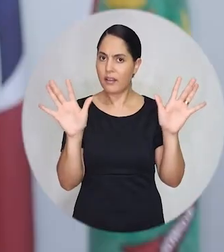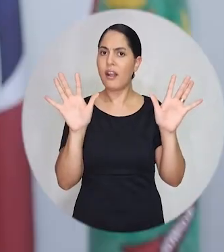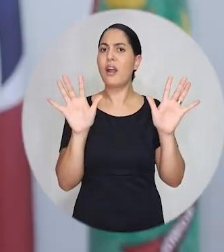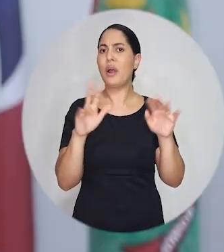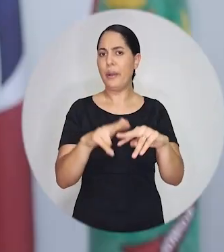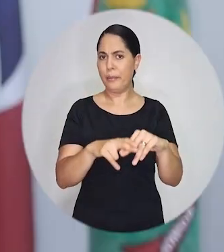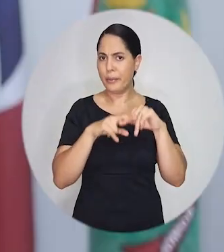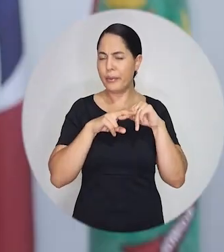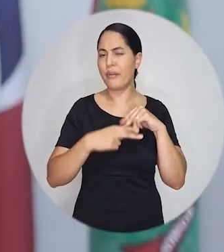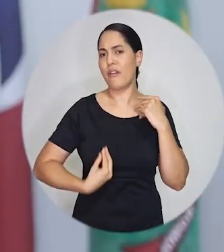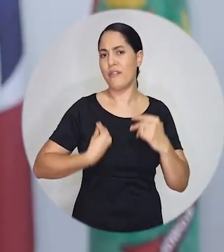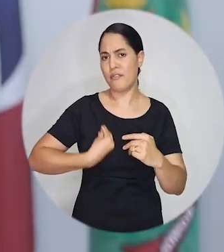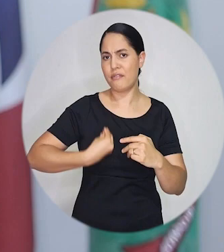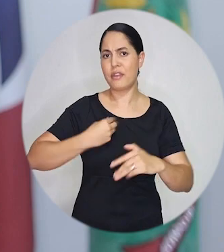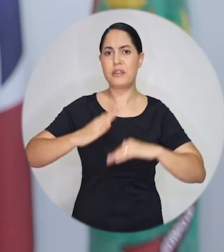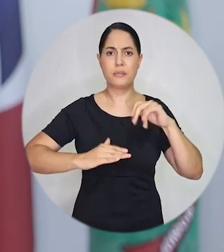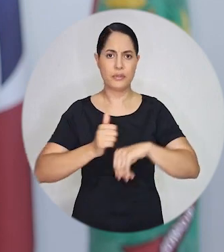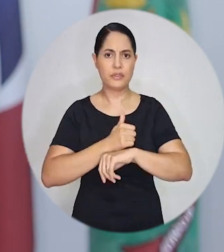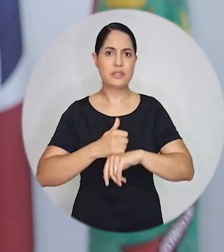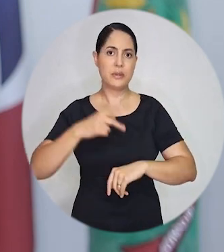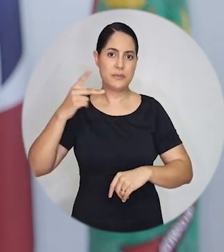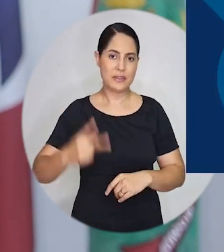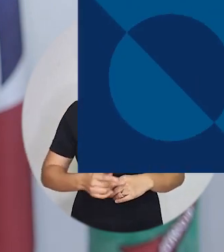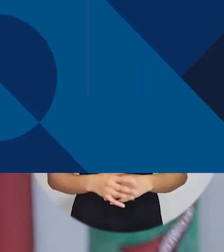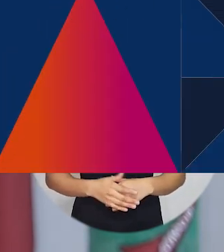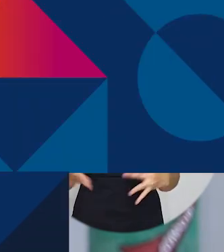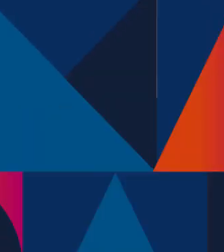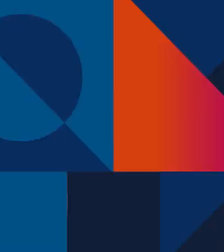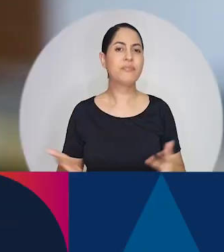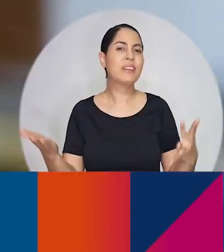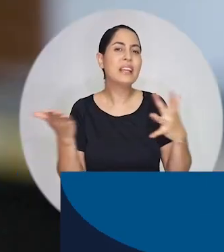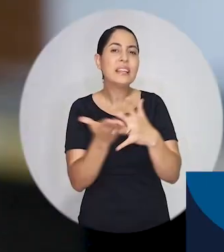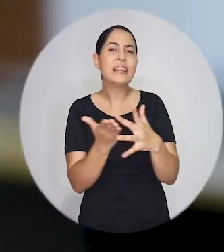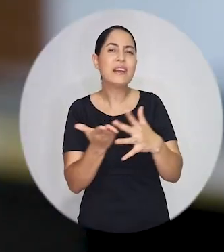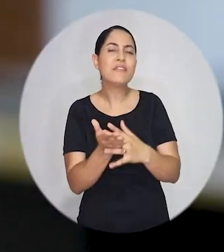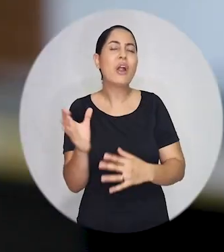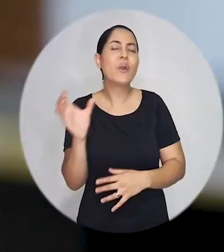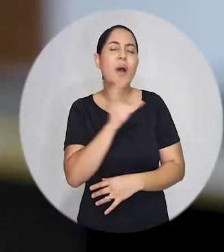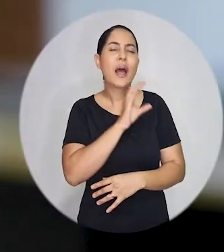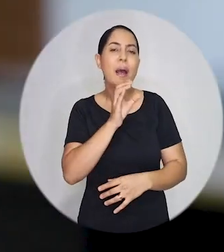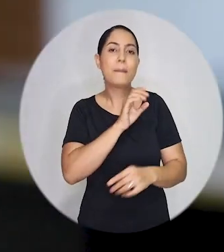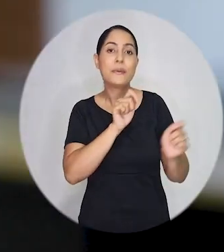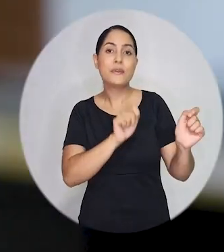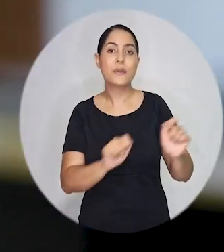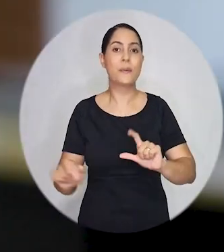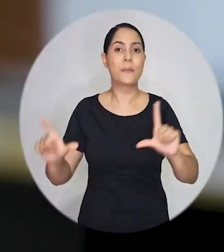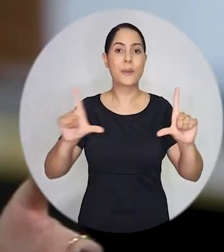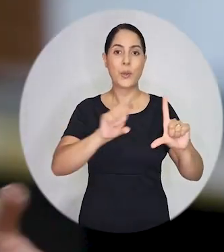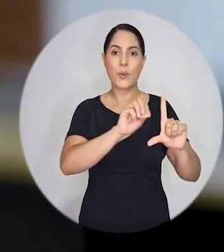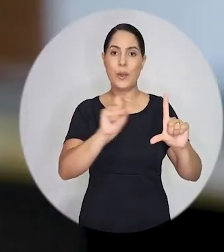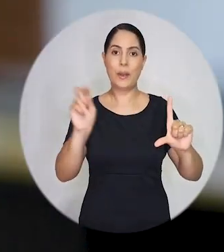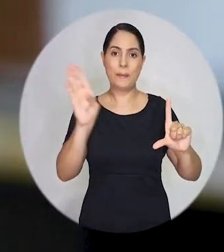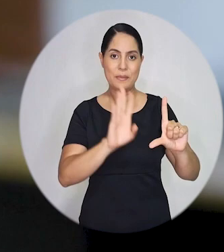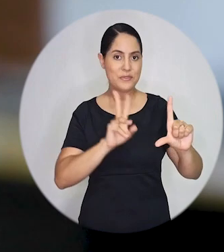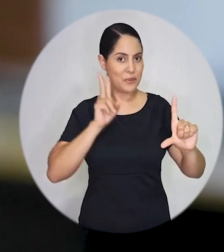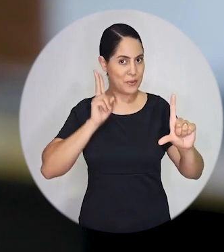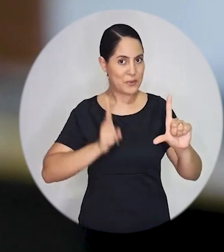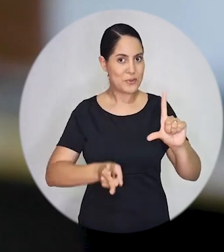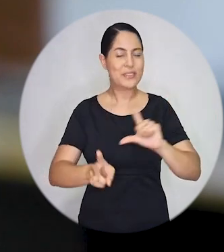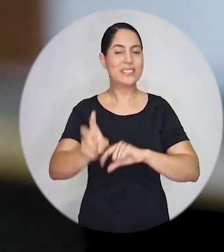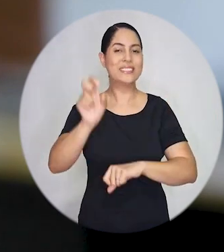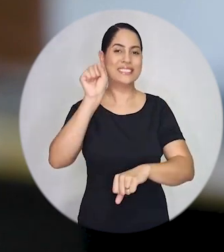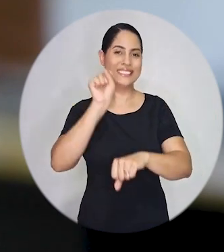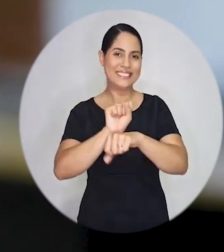possam compreender cada vez mais a realidade da sua profissão. Agora nós vamos para um breve intervalo e voltamos na sequência